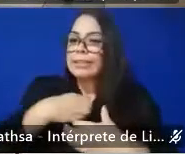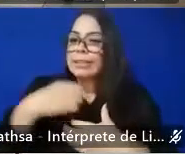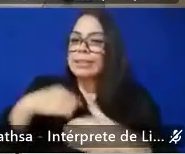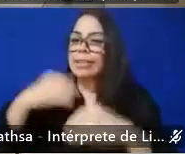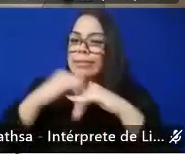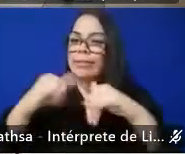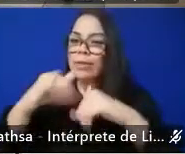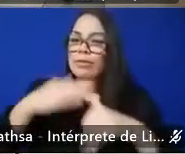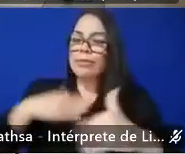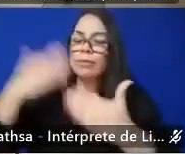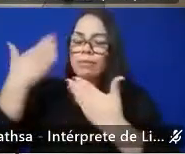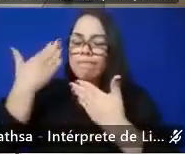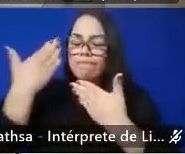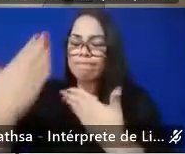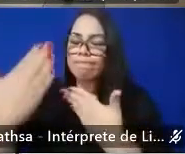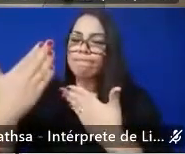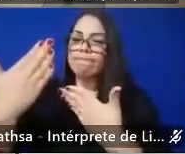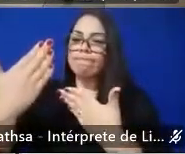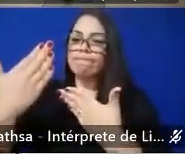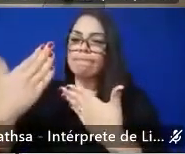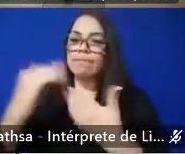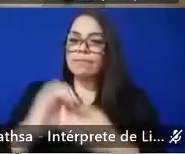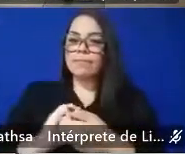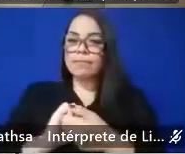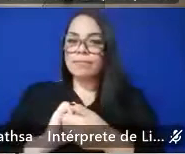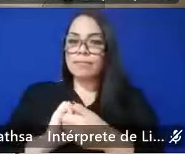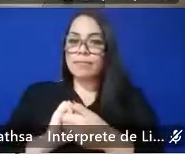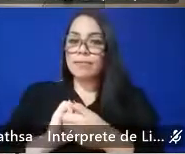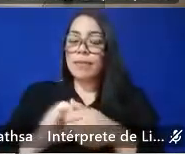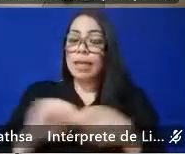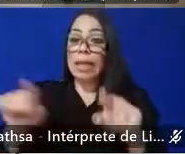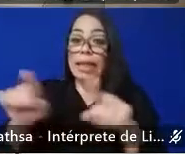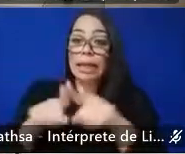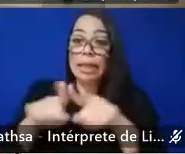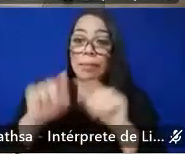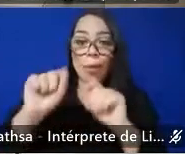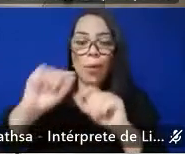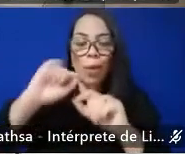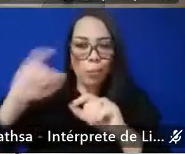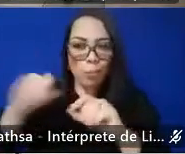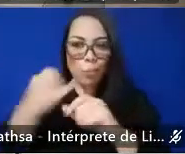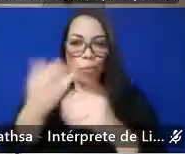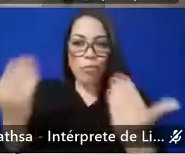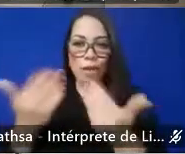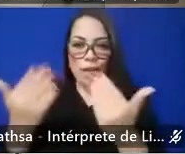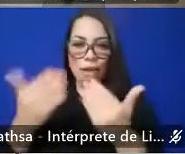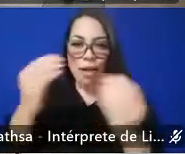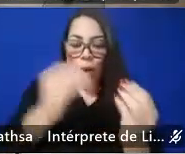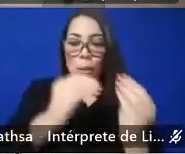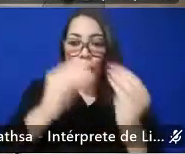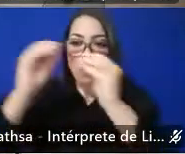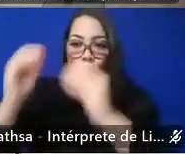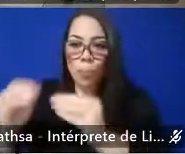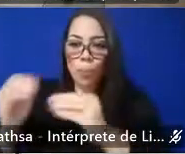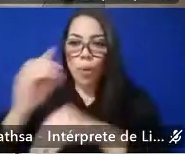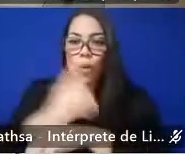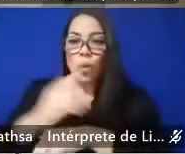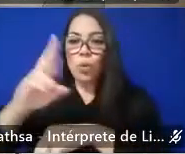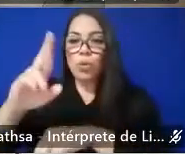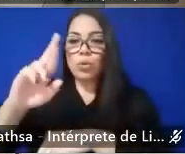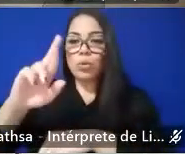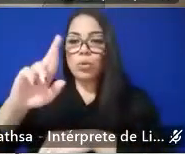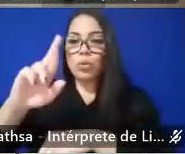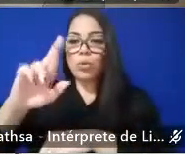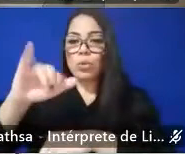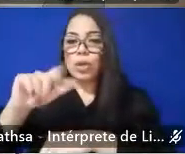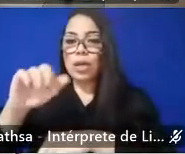obrigado é de improviso eu ia aproveitar a ocasião para passar Dr Ricardo a minha insígnia